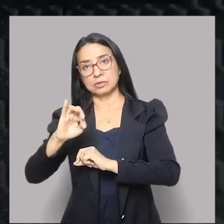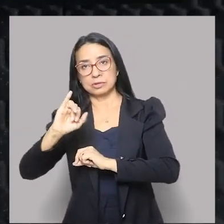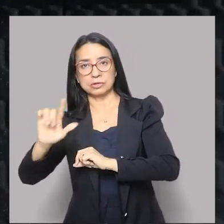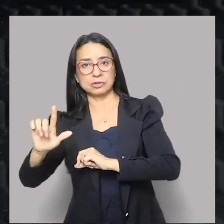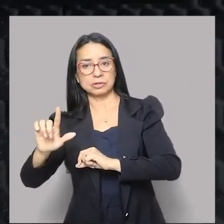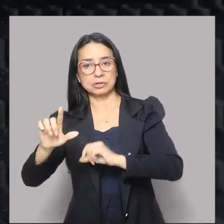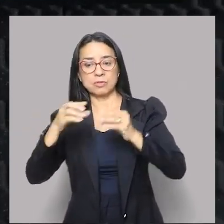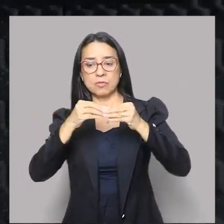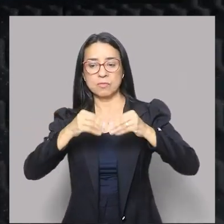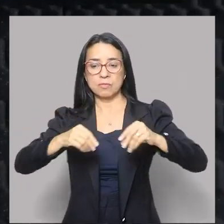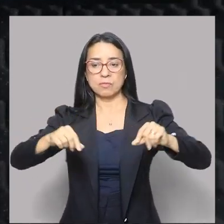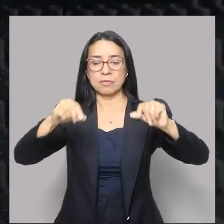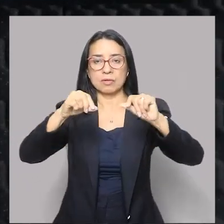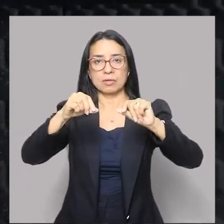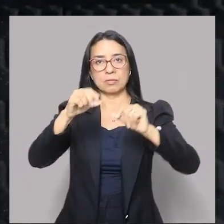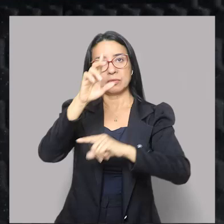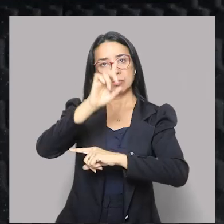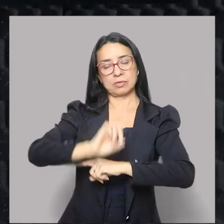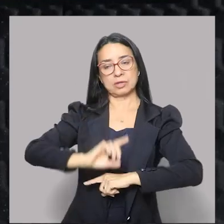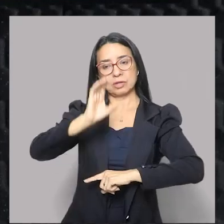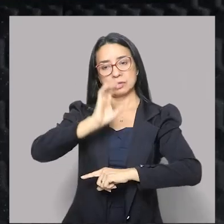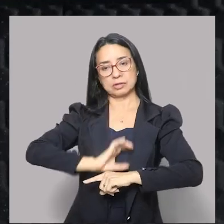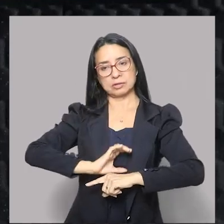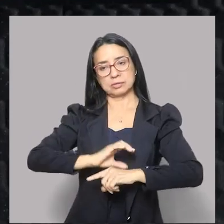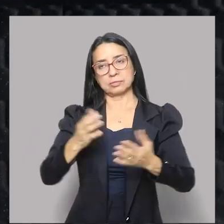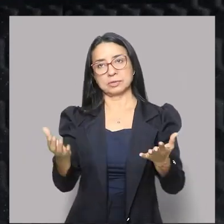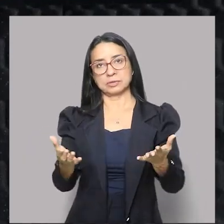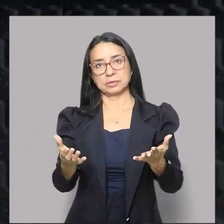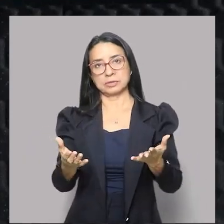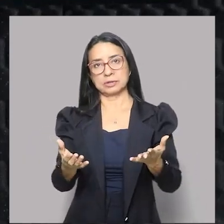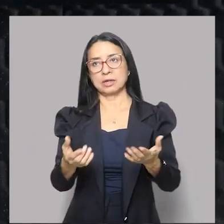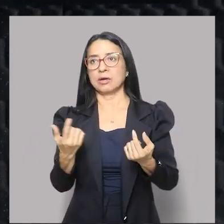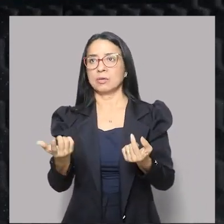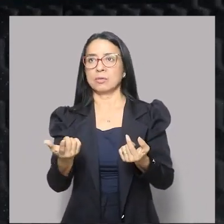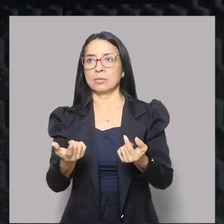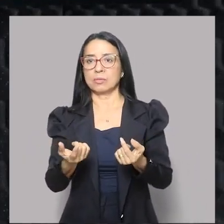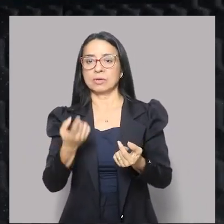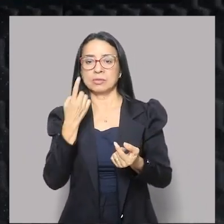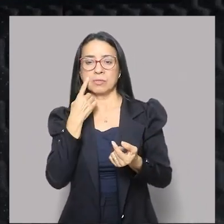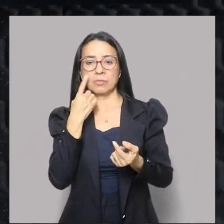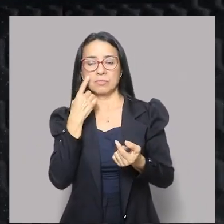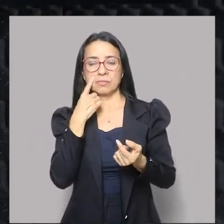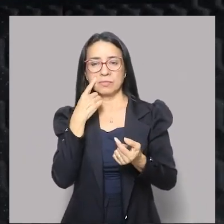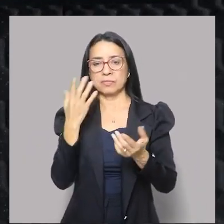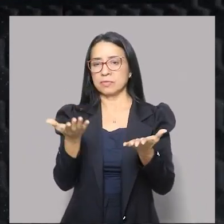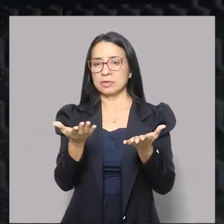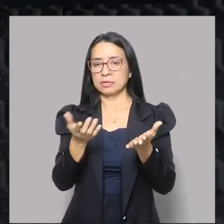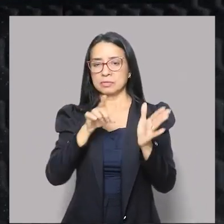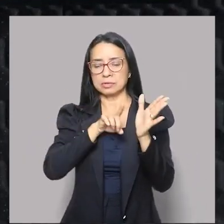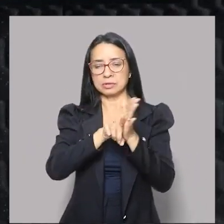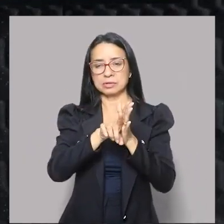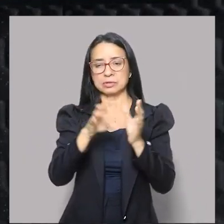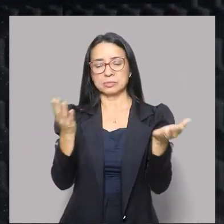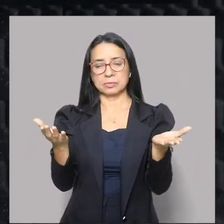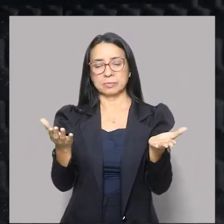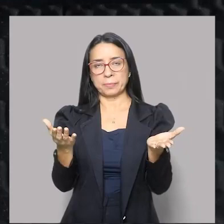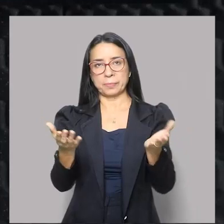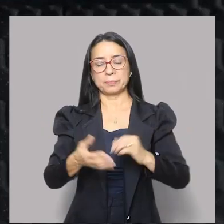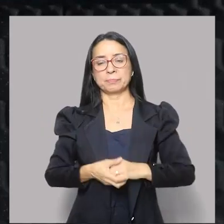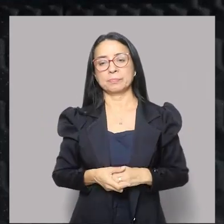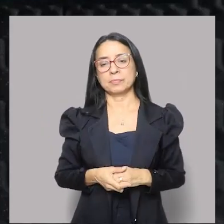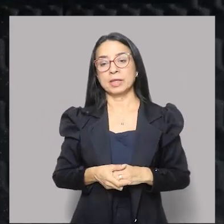duas questões. Na hora que eu levanto esse questionamento, por que a arquitetura hostil fragmenta o direito à cidadania,